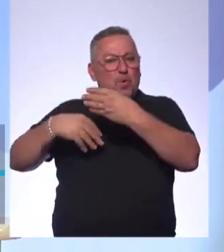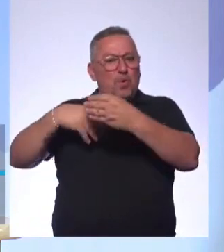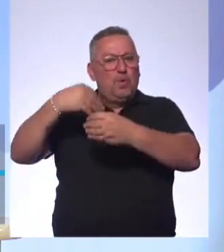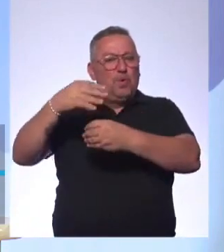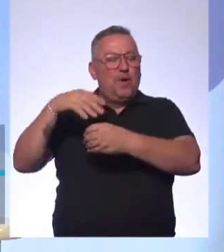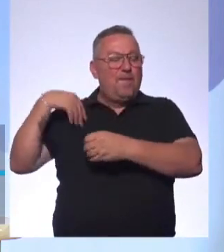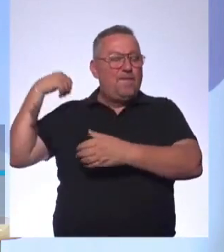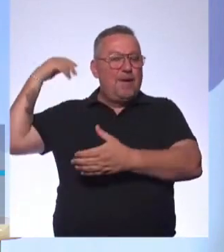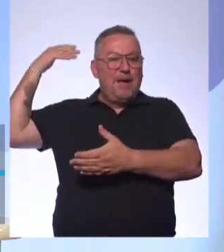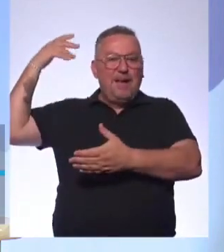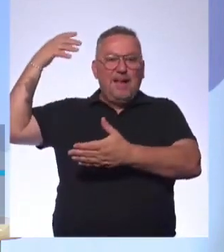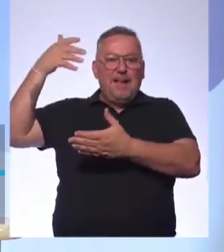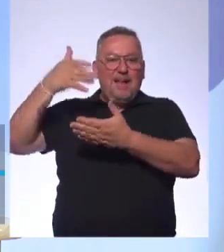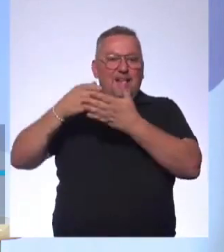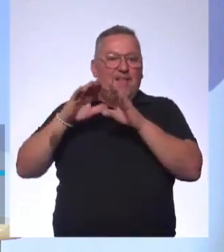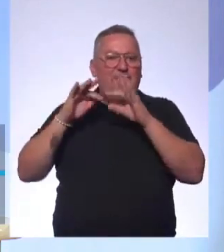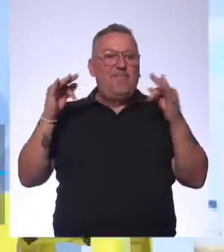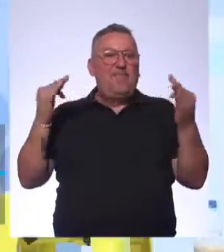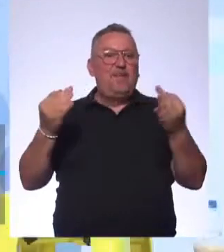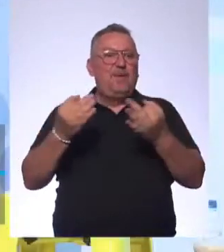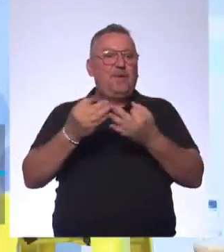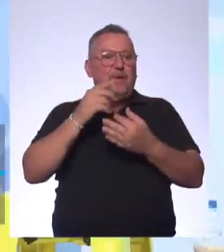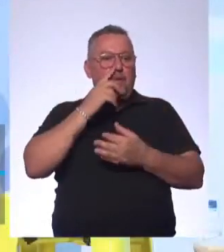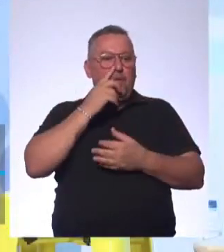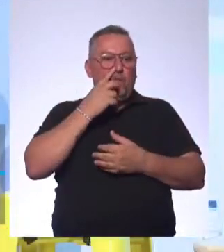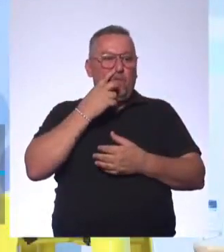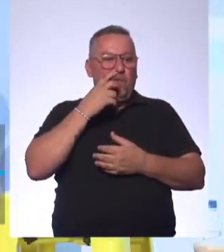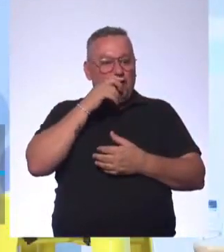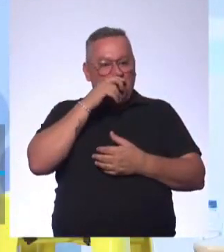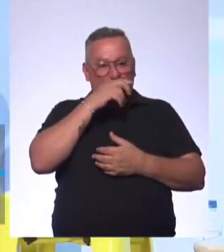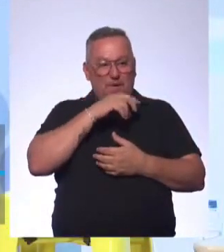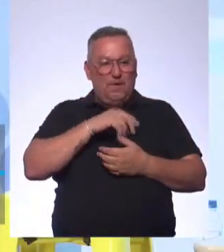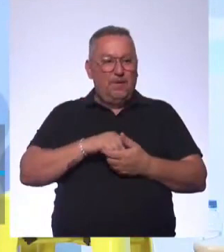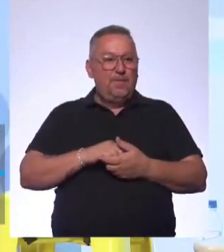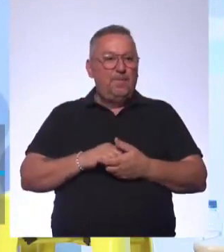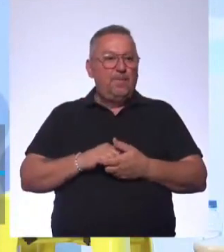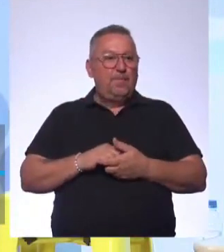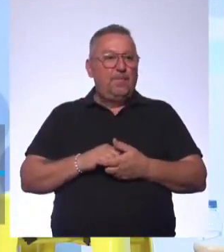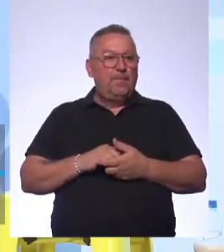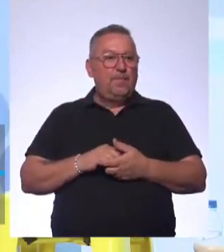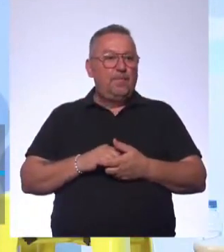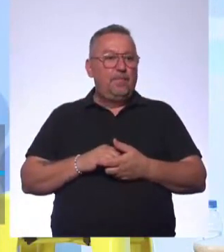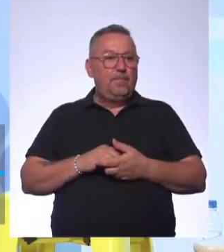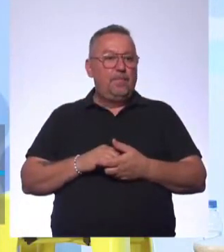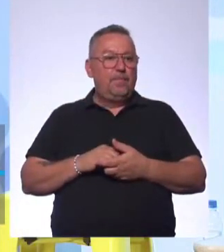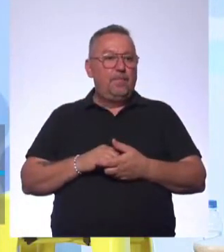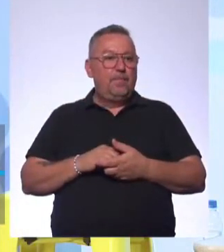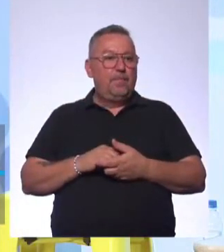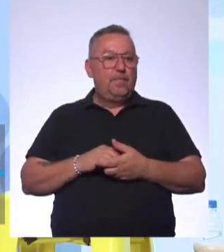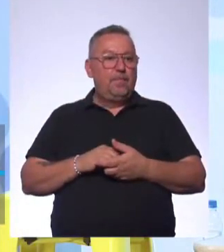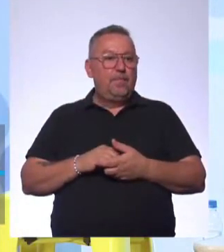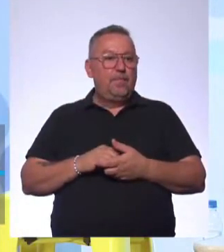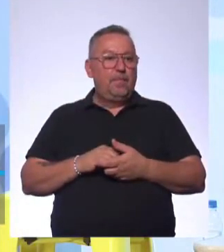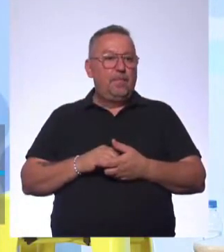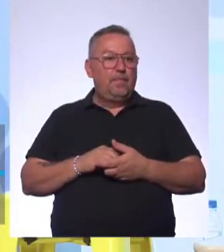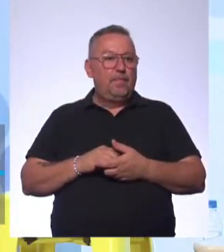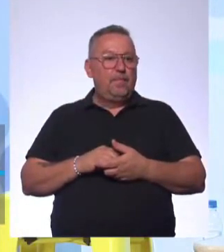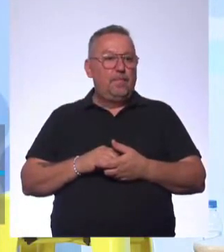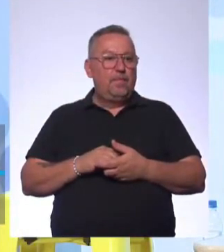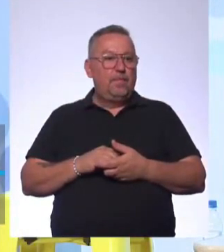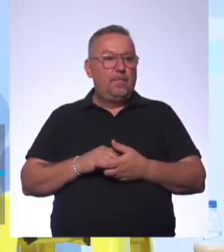vêm da nossa família. Exatamente. E aí, essas discussões que nós estamos fazendo aqui agora,